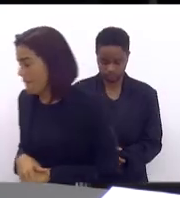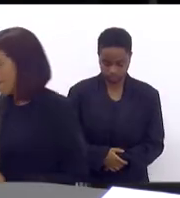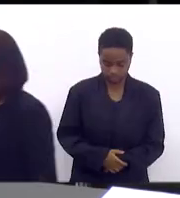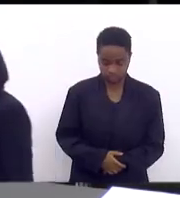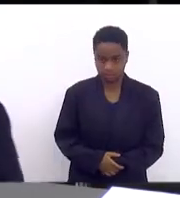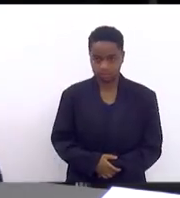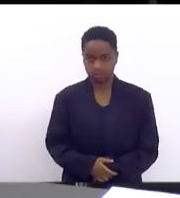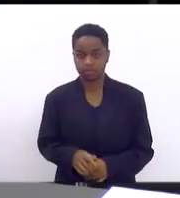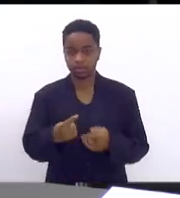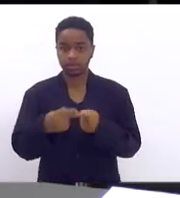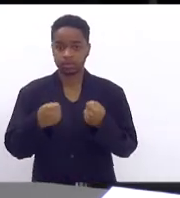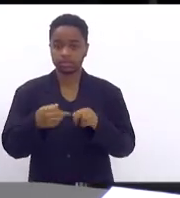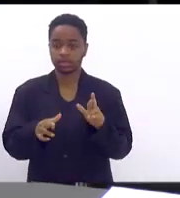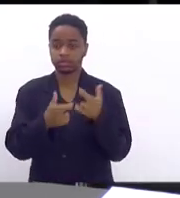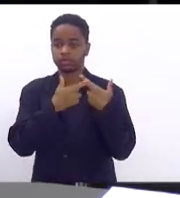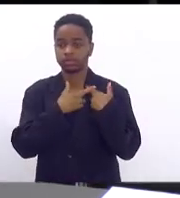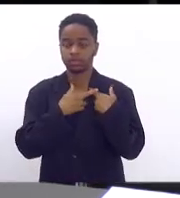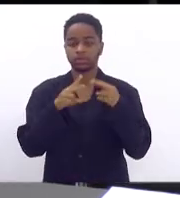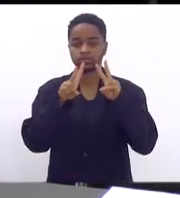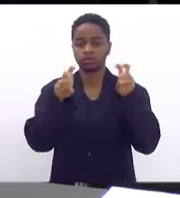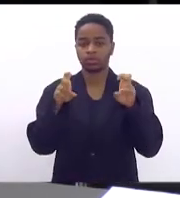exige.